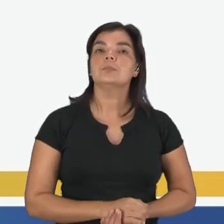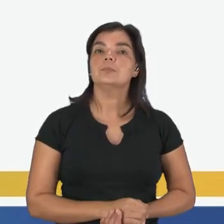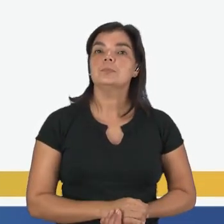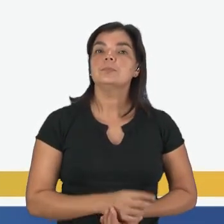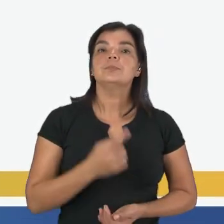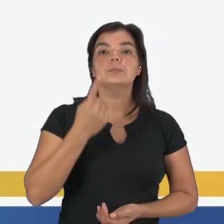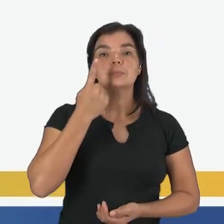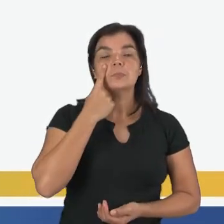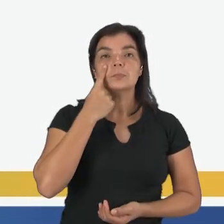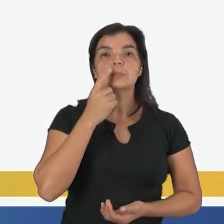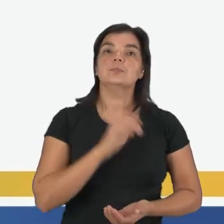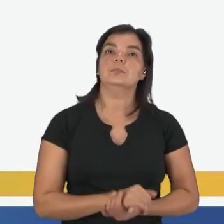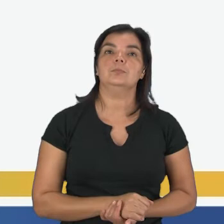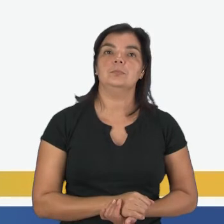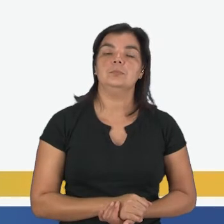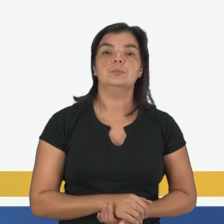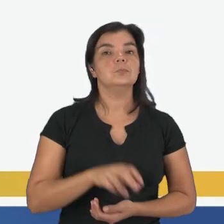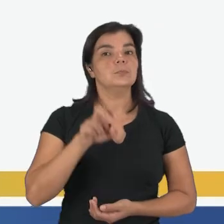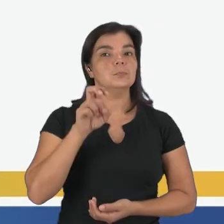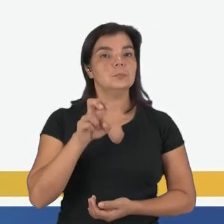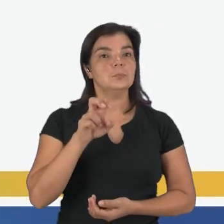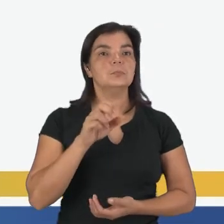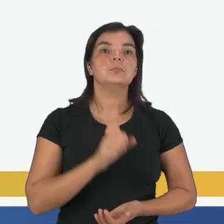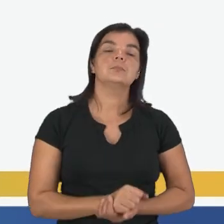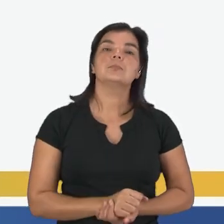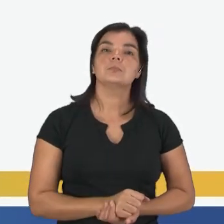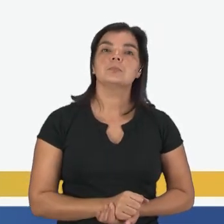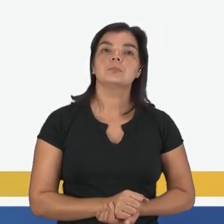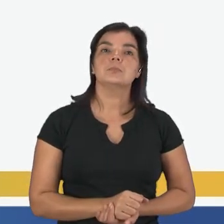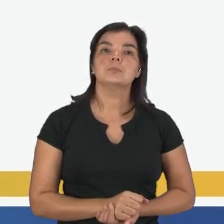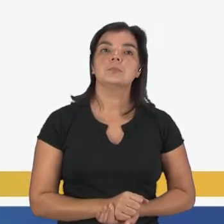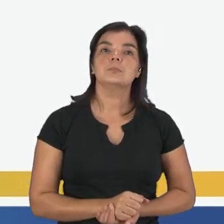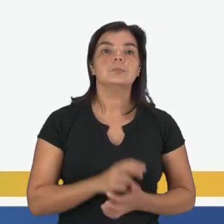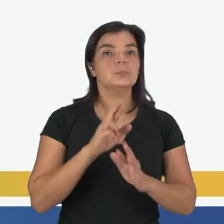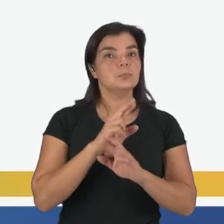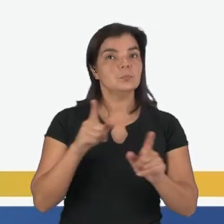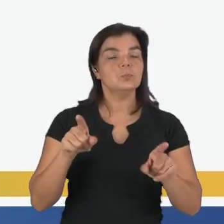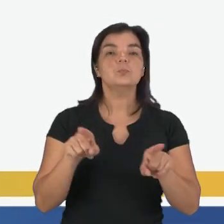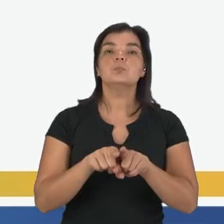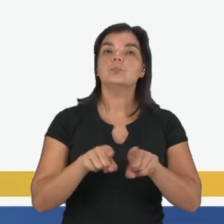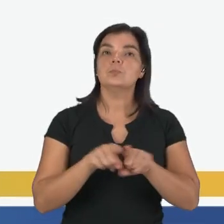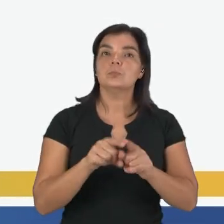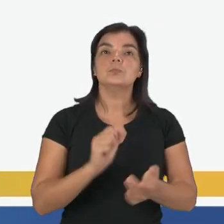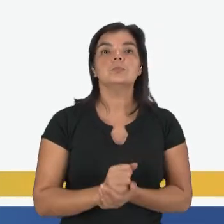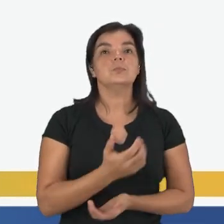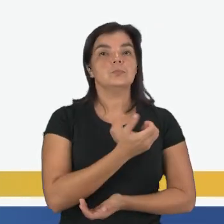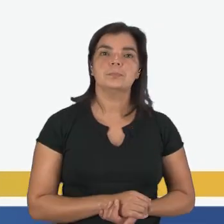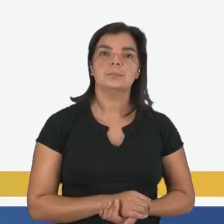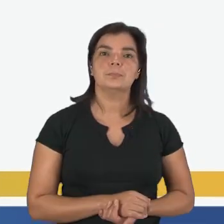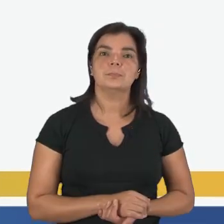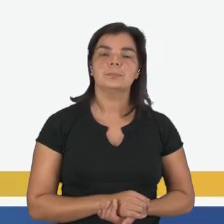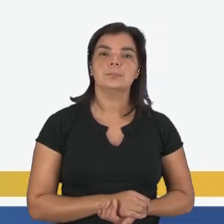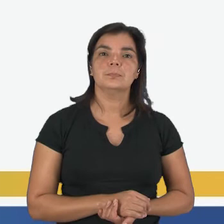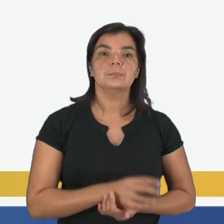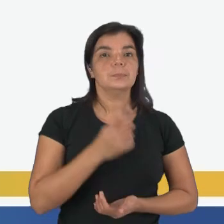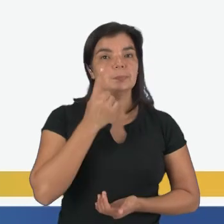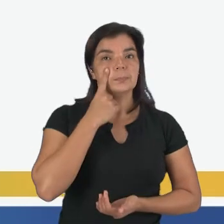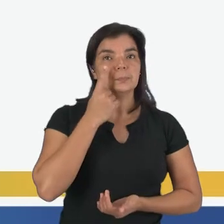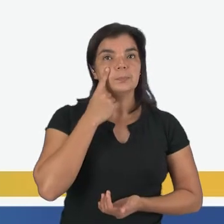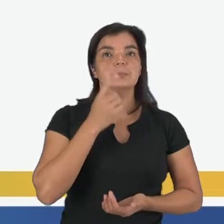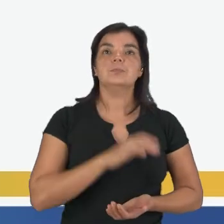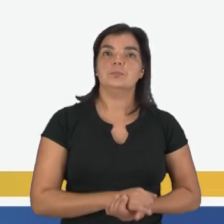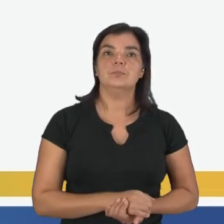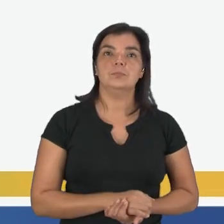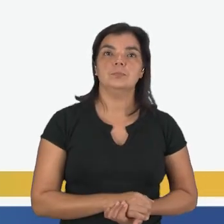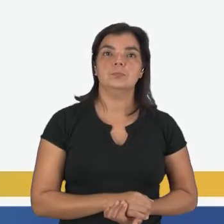Agora observe que o algarismo 5, em situações diferentes, ele ocupa valores diferentes. Então, observe aqui,